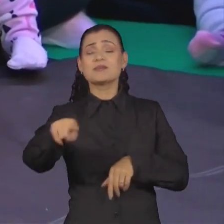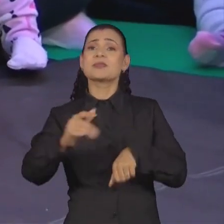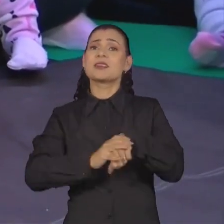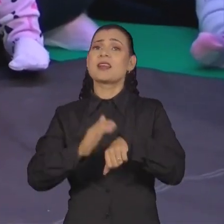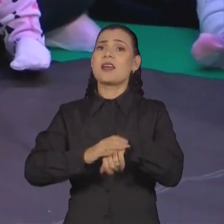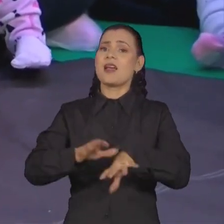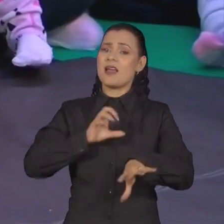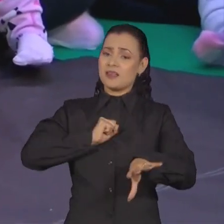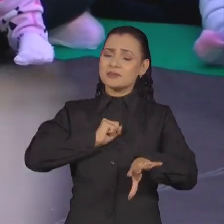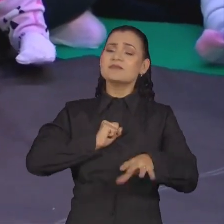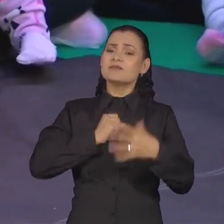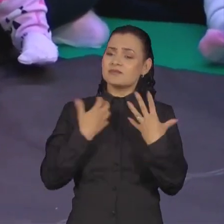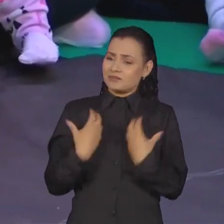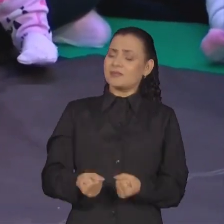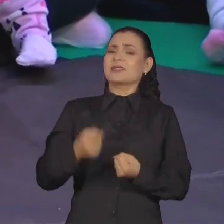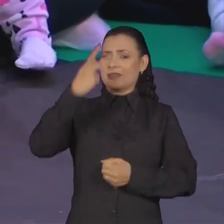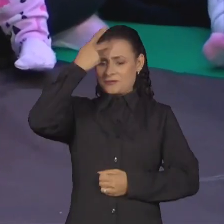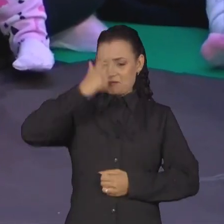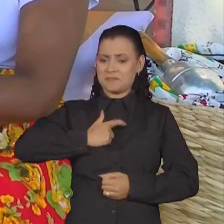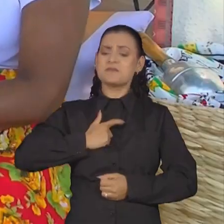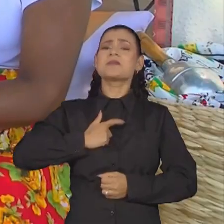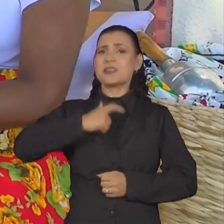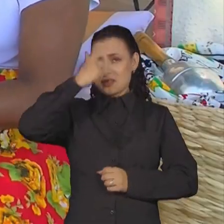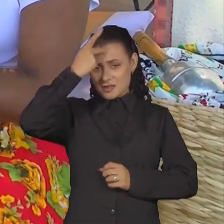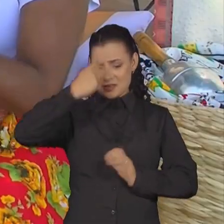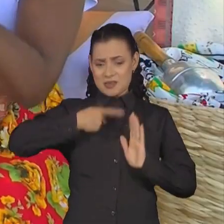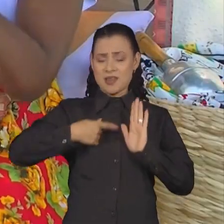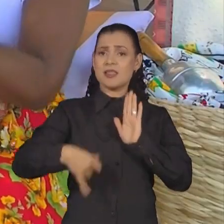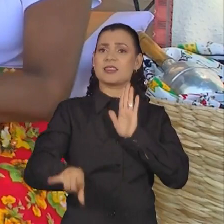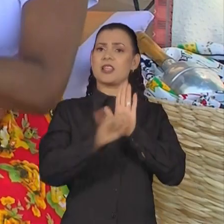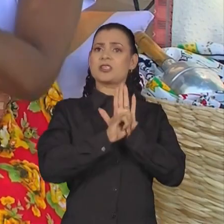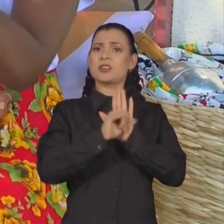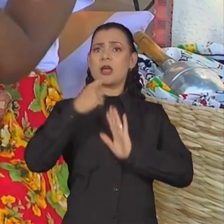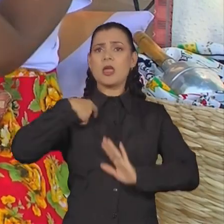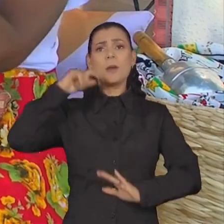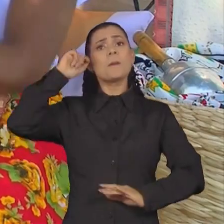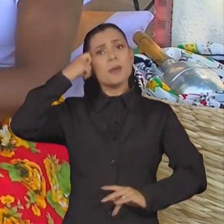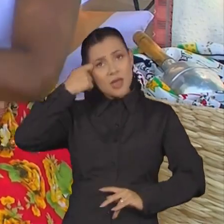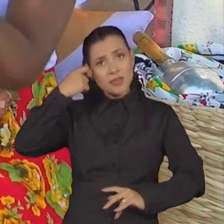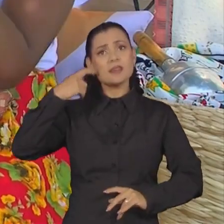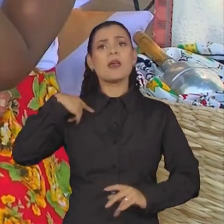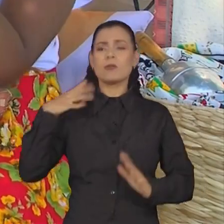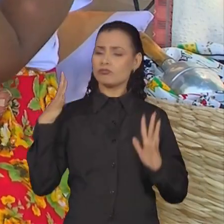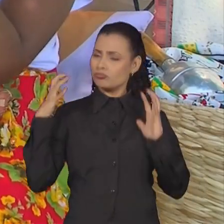elas criam a identidade delas e elas não têm nenhum perigo de dizer eu sou preta, eu